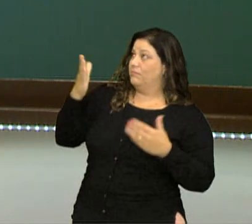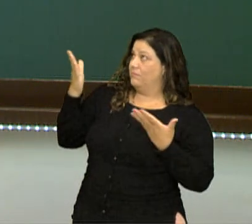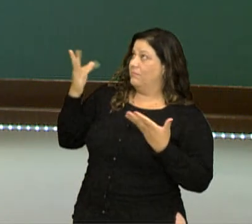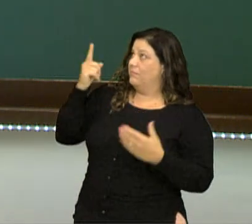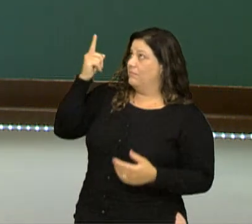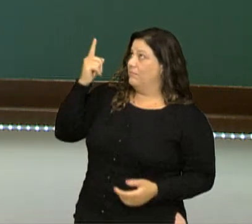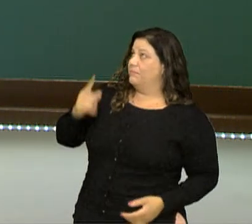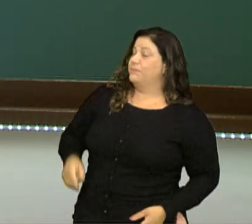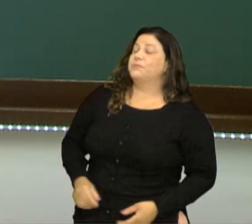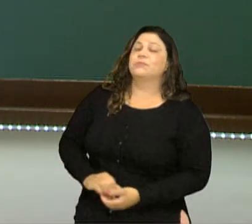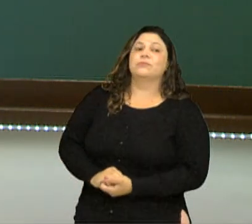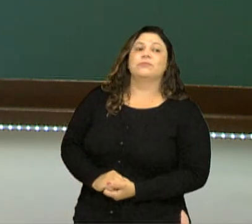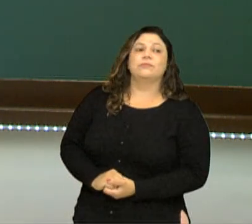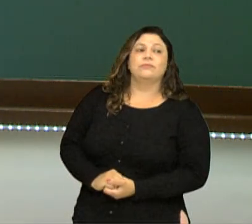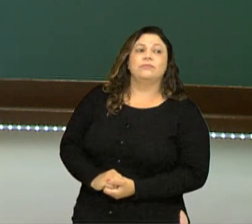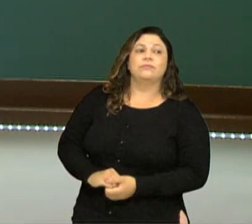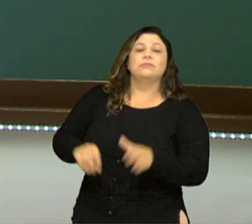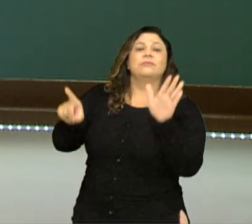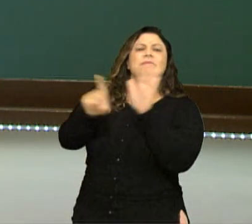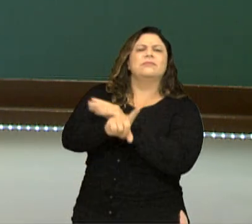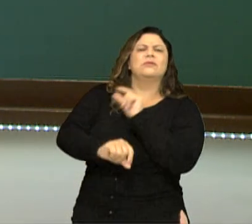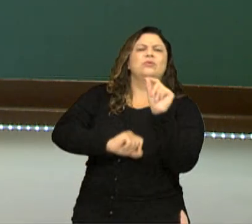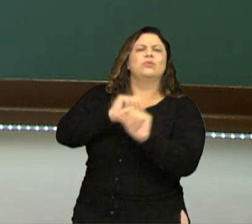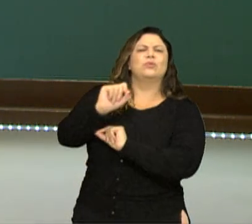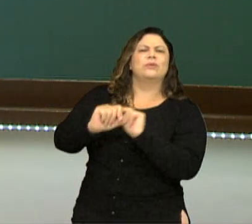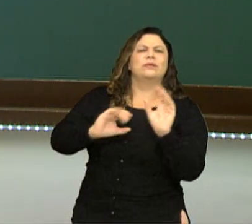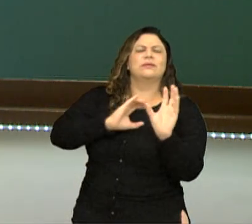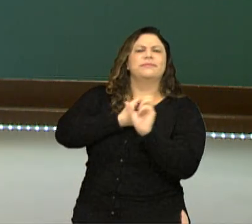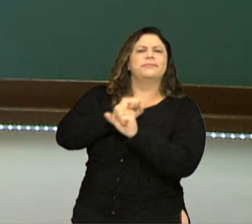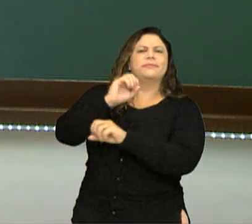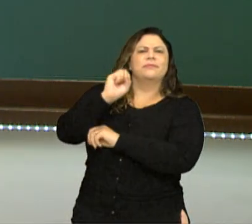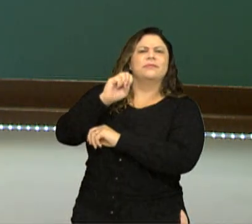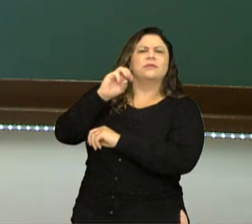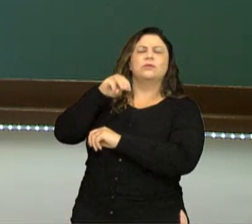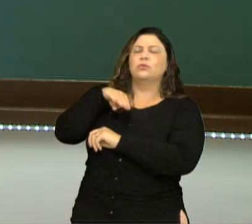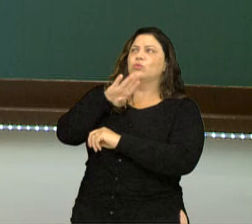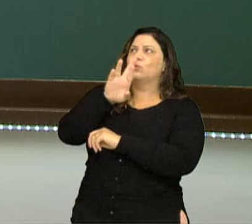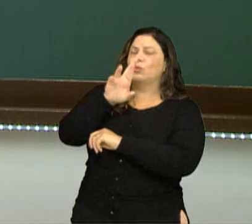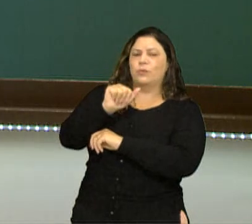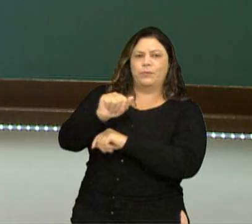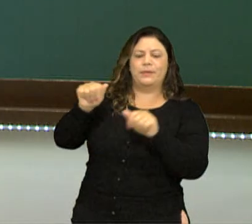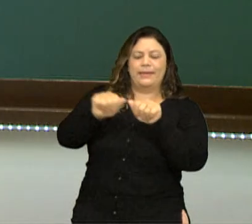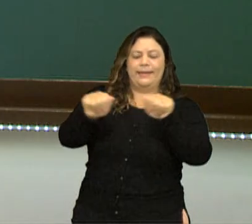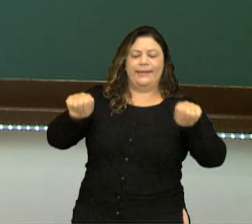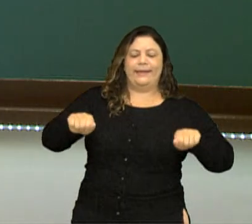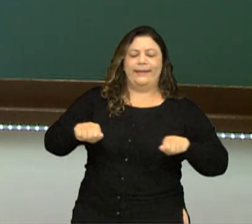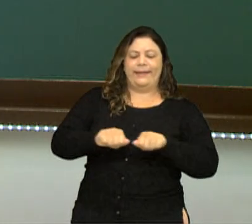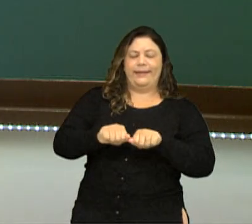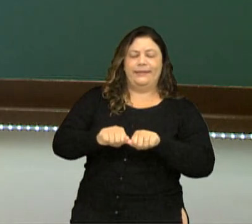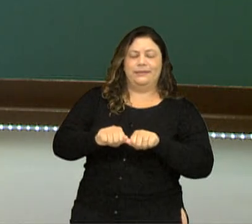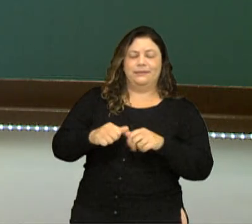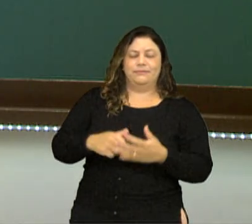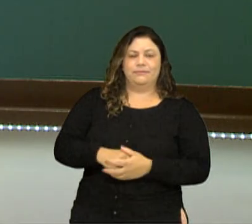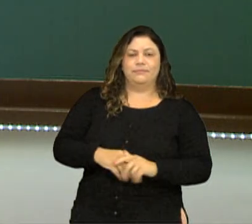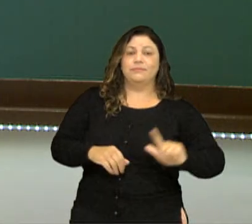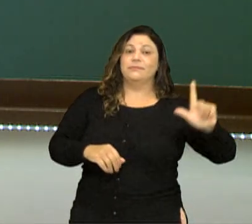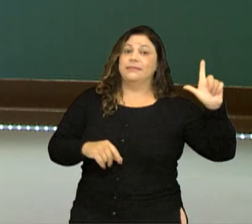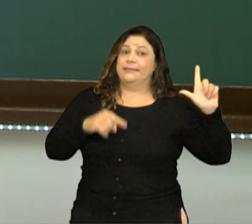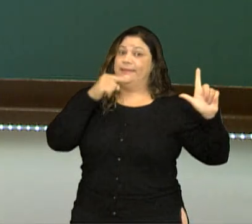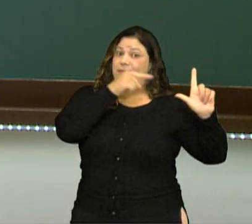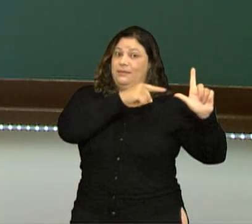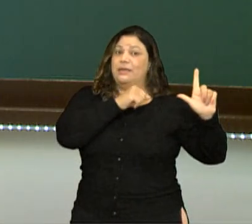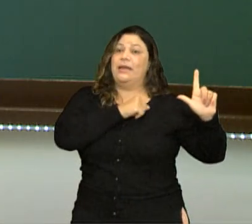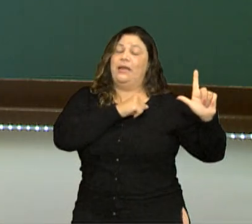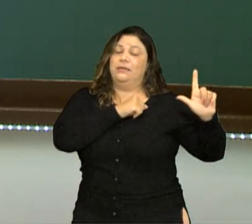lado. Mas a pergunta é quanto vale a sombra? A sombra é a área. Então, você vai pegar esse lado e vai